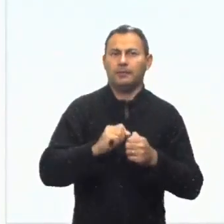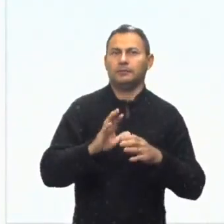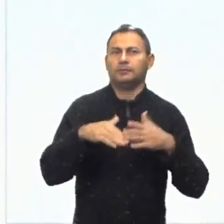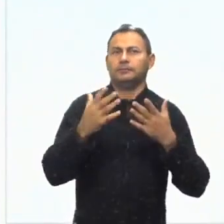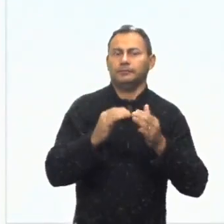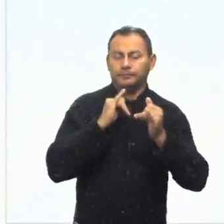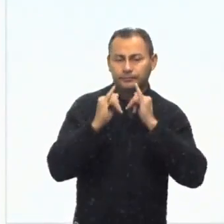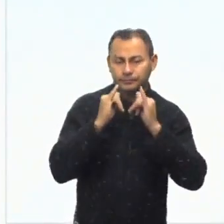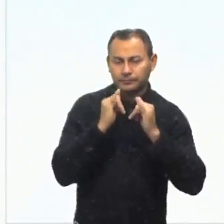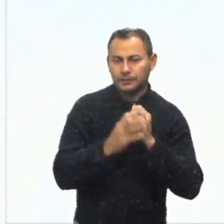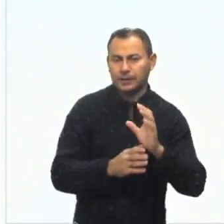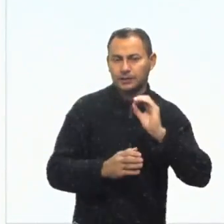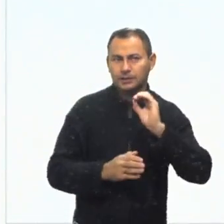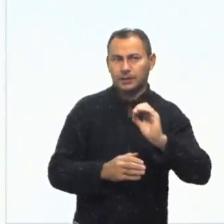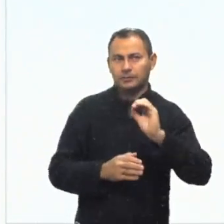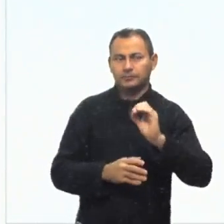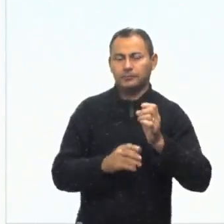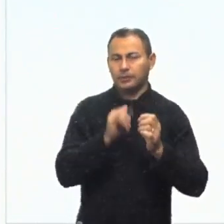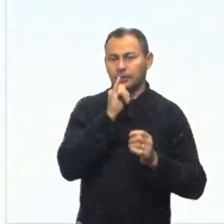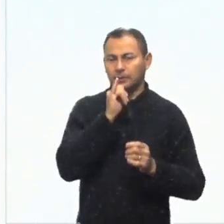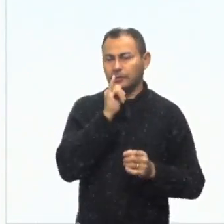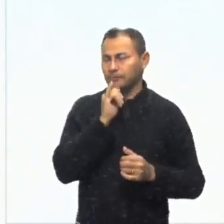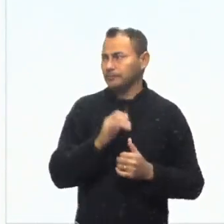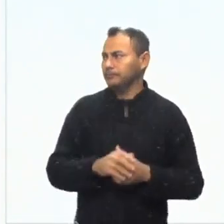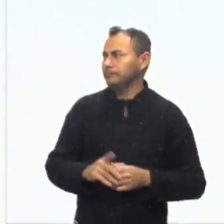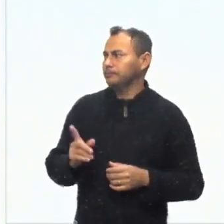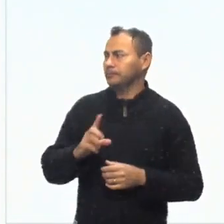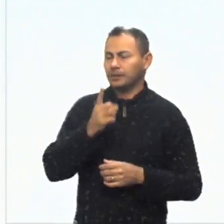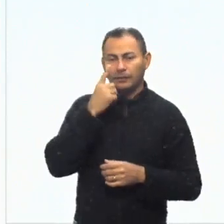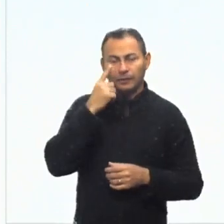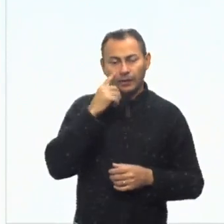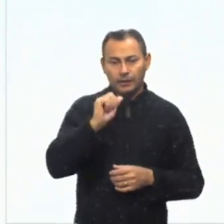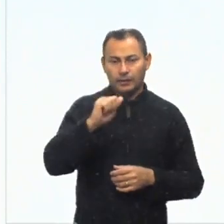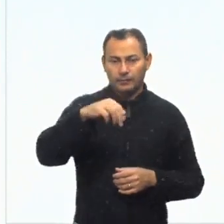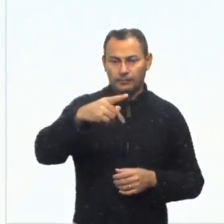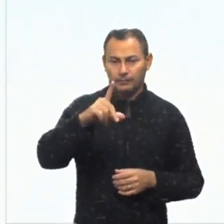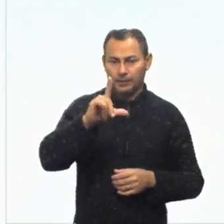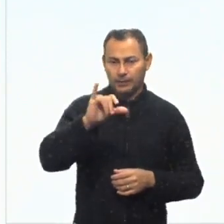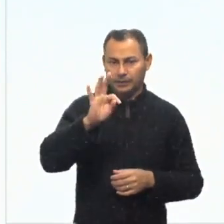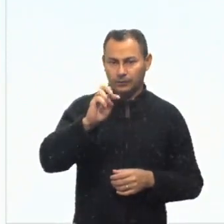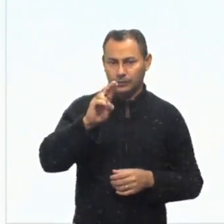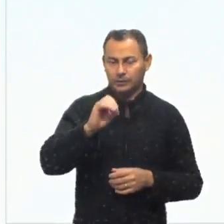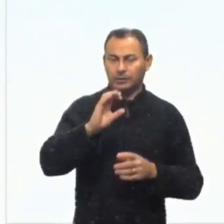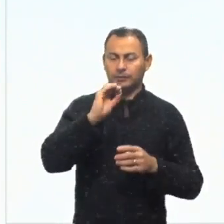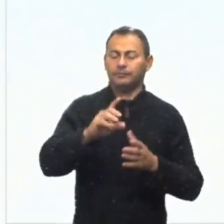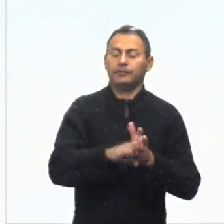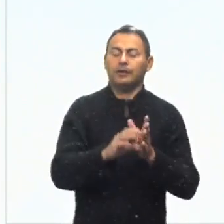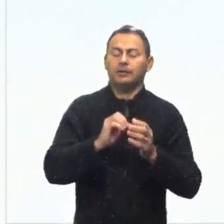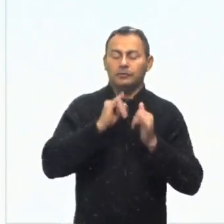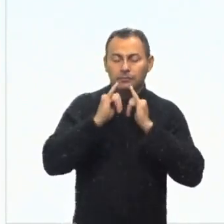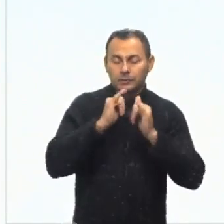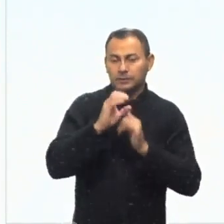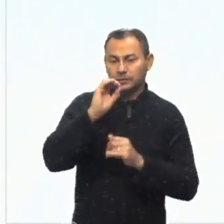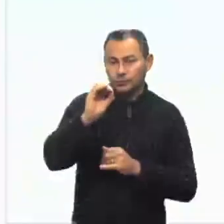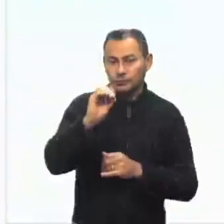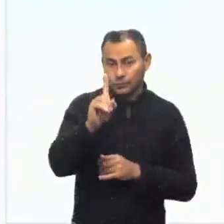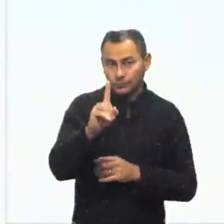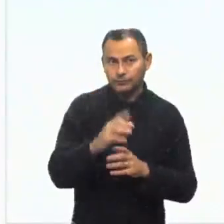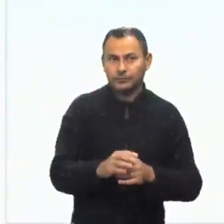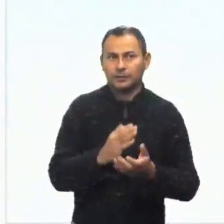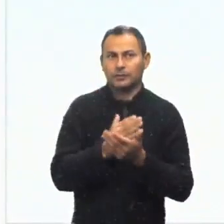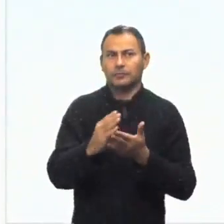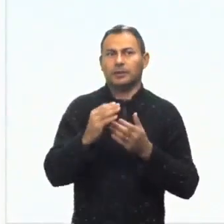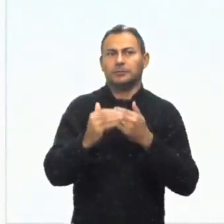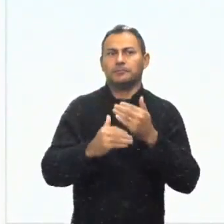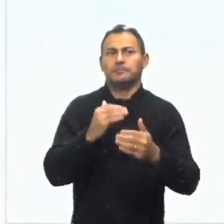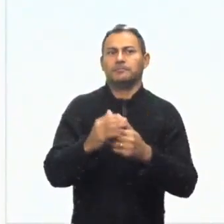quando a informação está em 0, por exemplo, você vê que a amplitude está 0. Quando a informação está em 1, a portadora